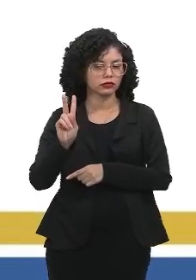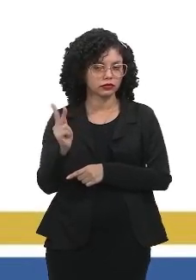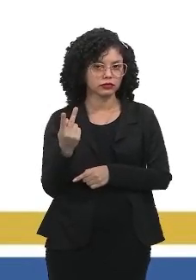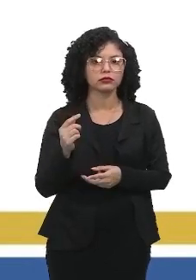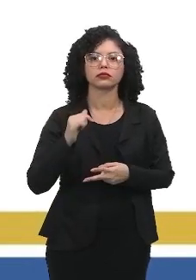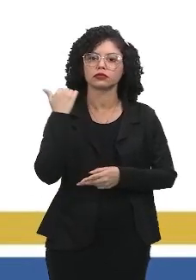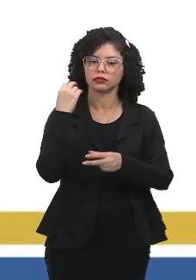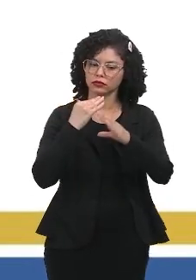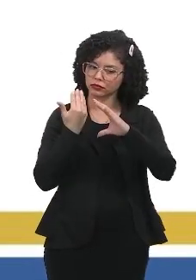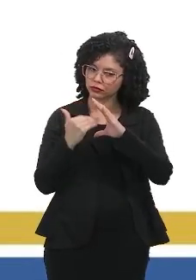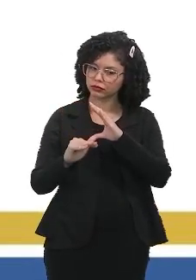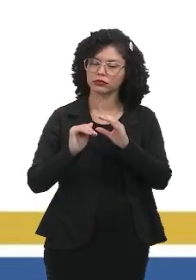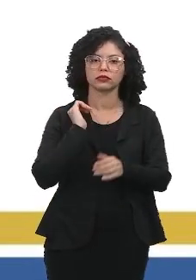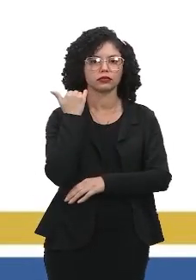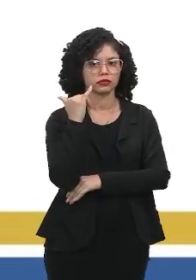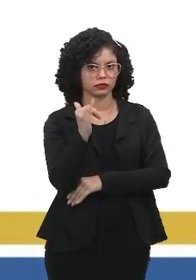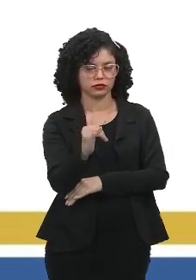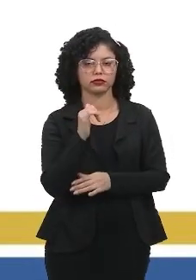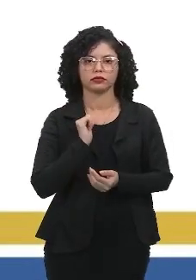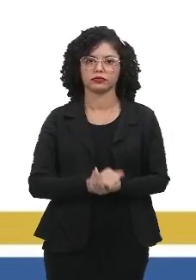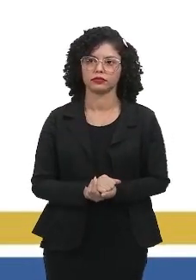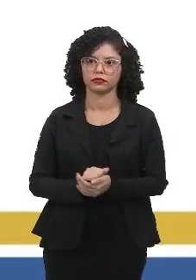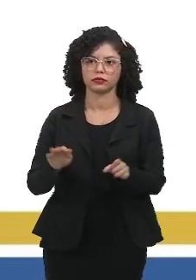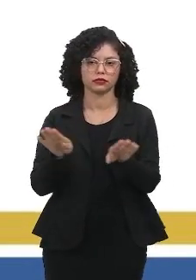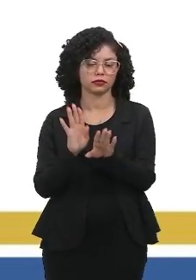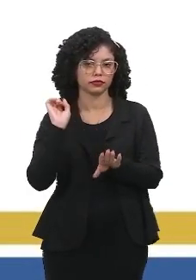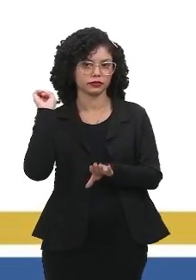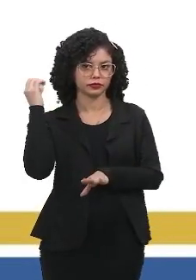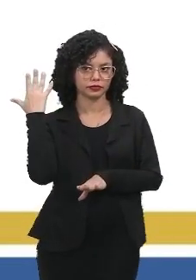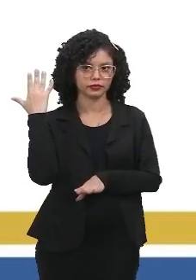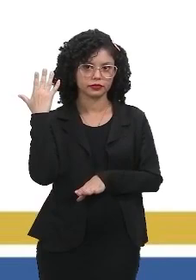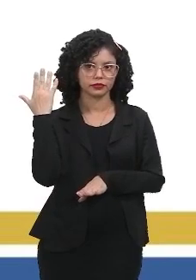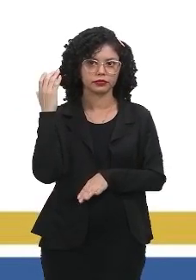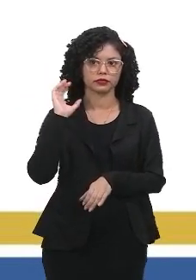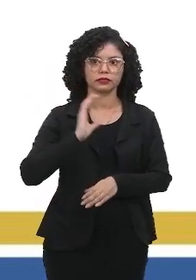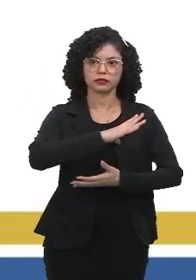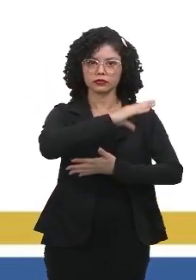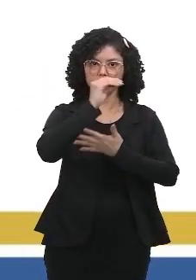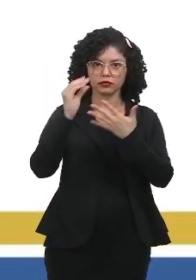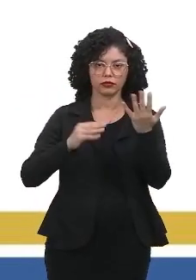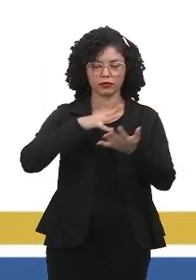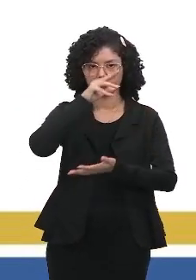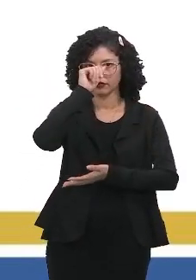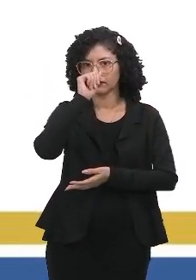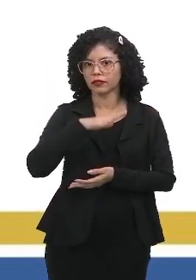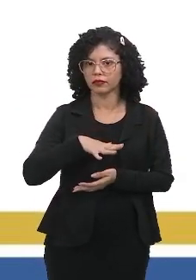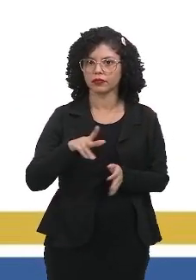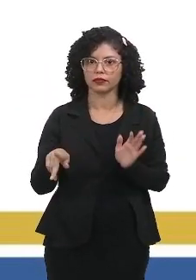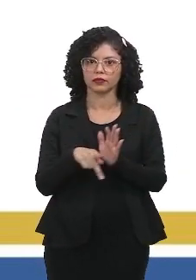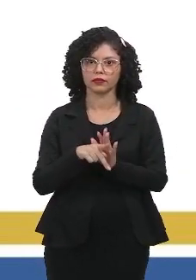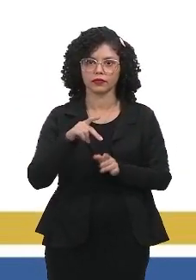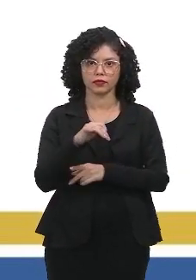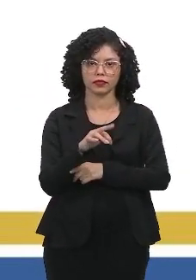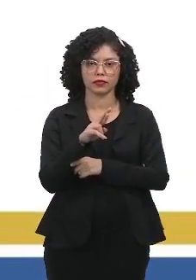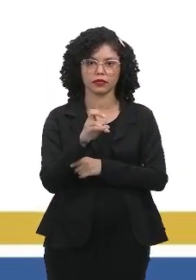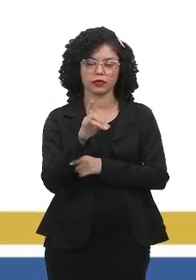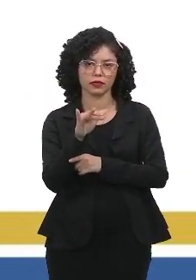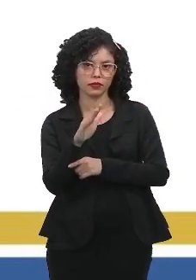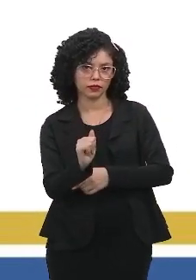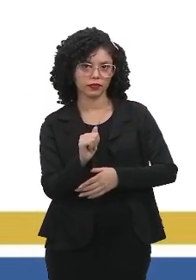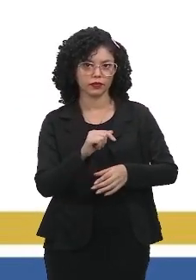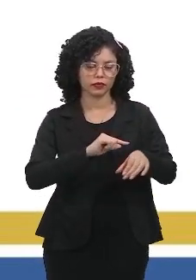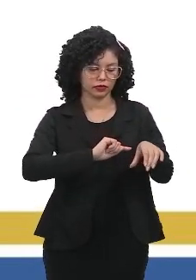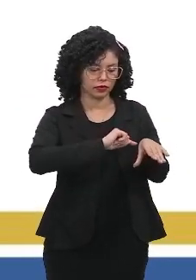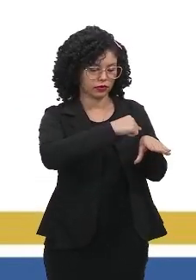elétrons daí acontece a cadeia respiratória cadeia respiratória acontece nas cristas mitocondriais aqui